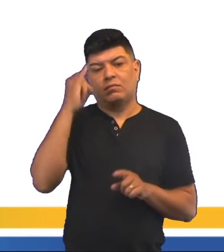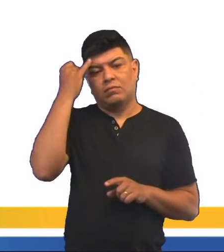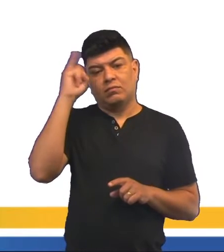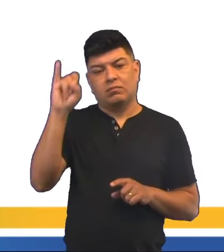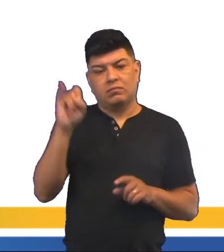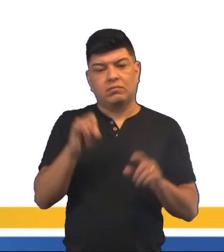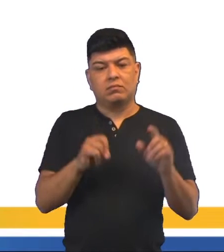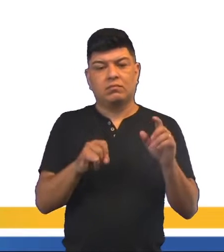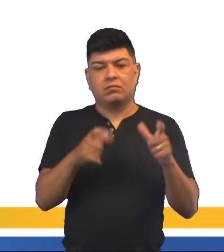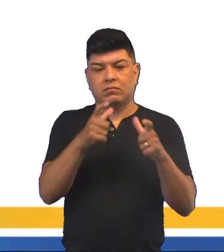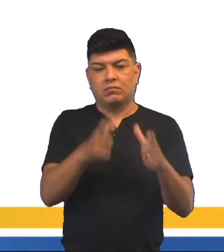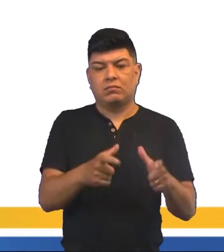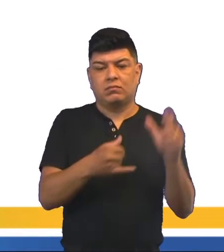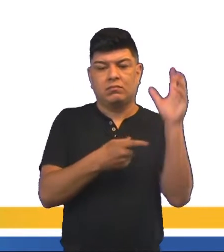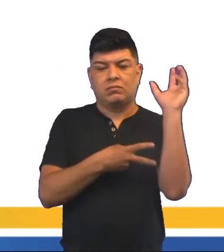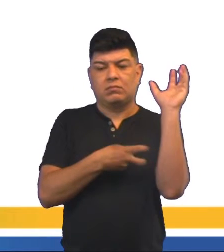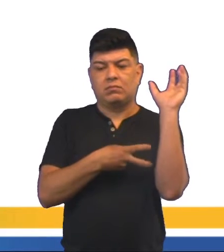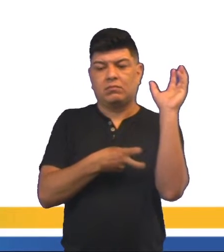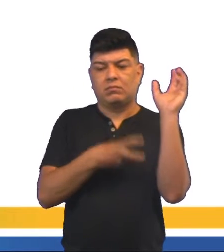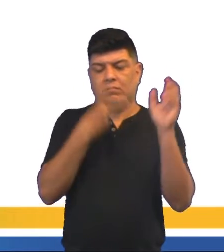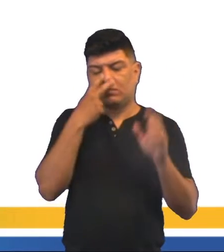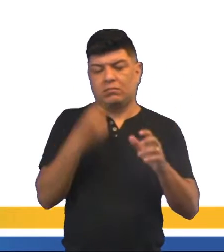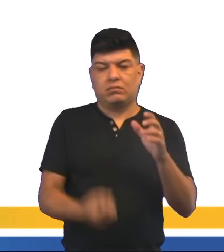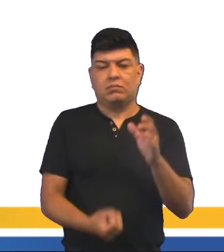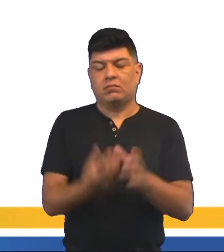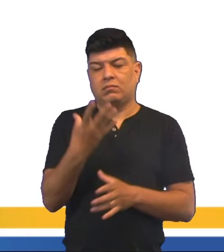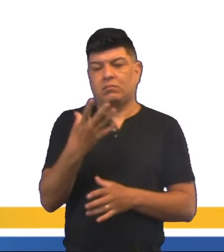de reserva extrativista, ela surge em